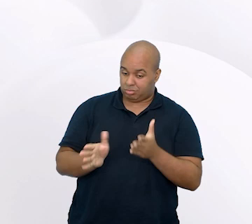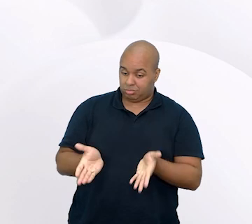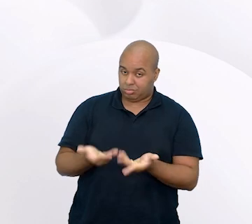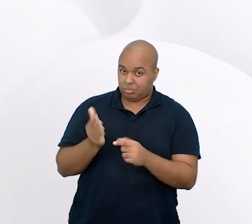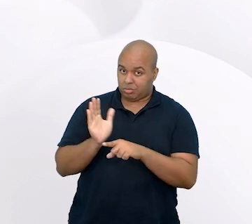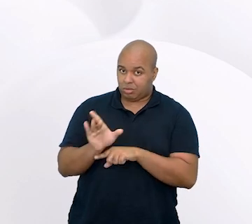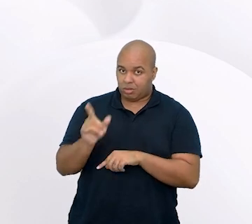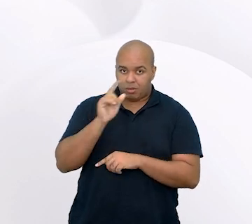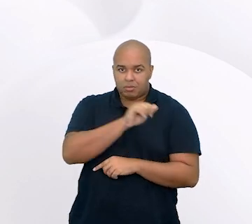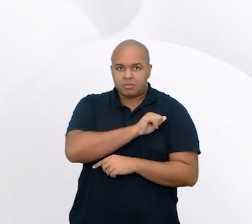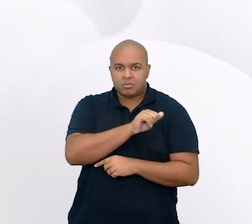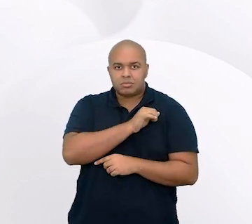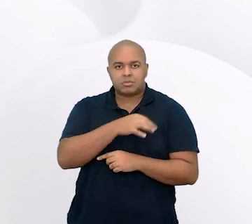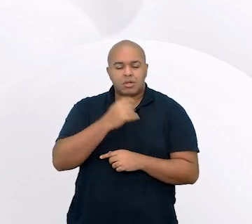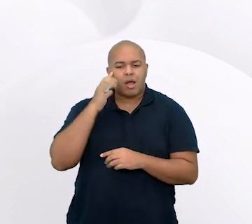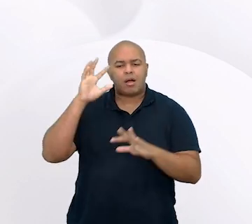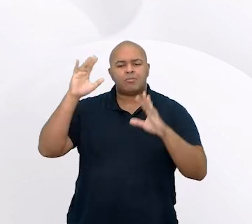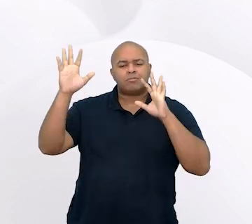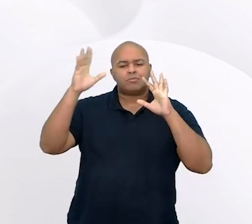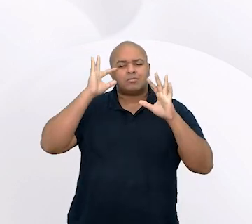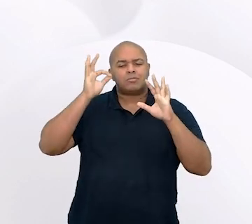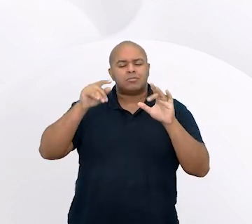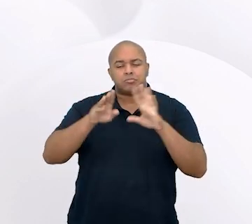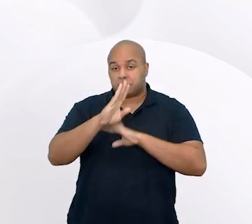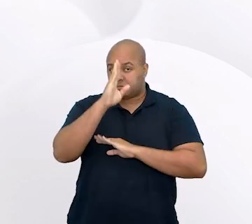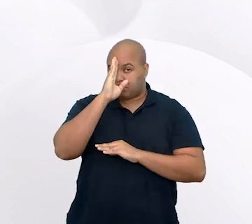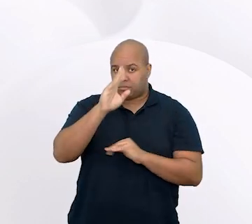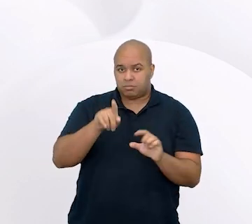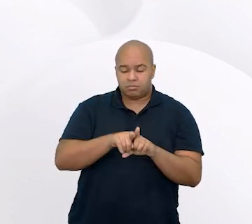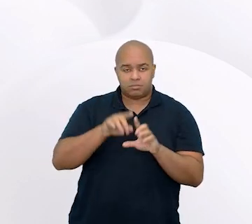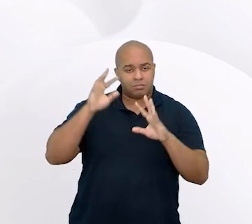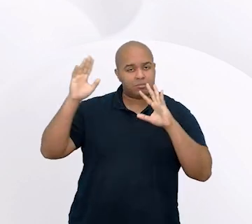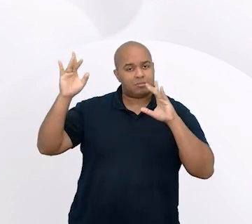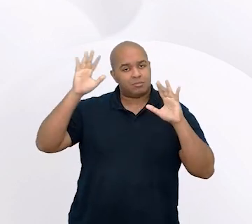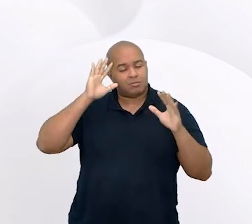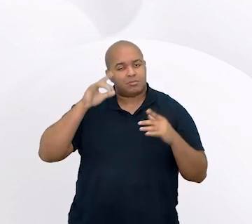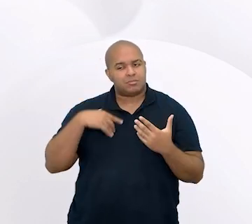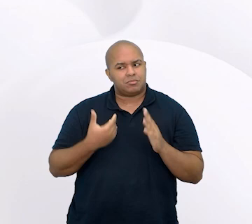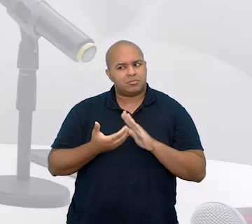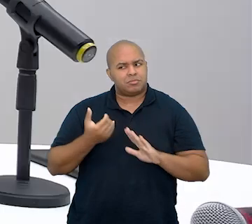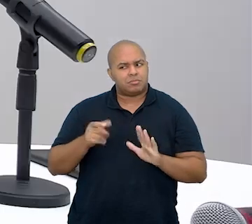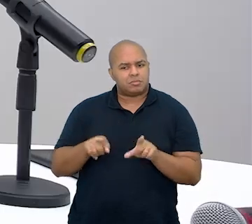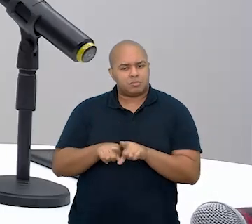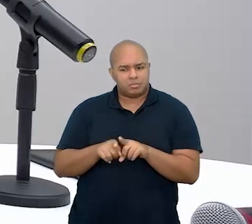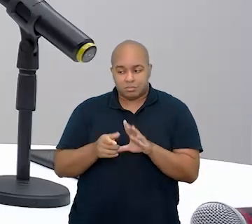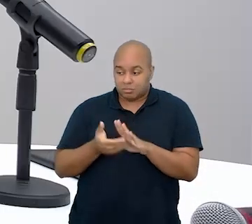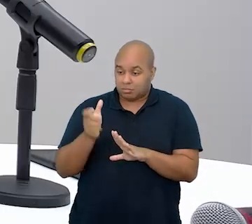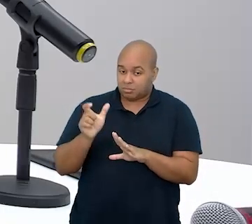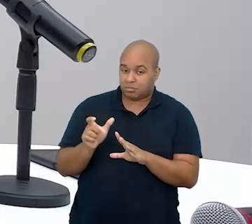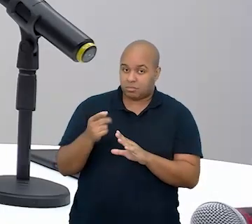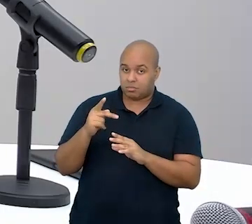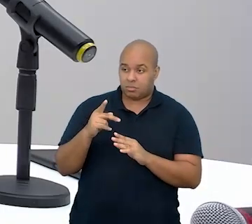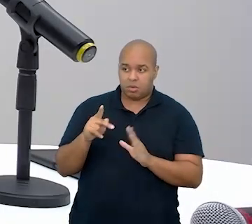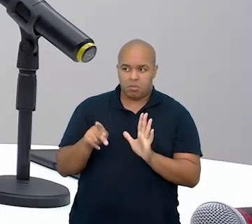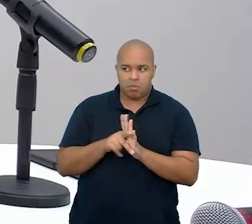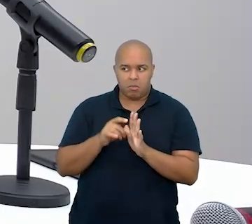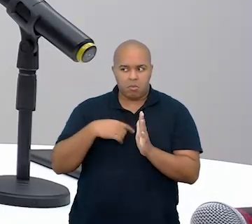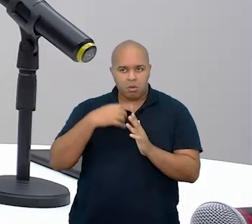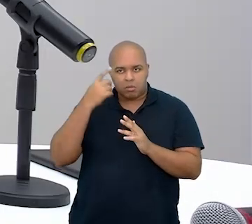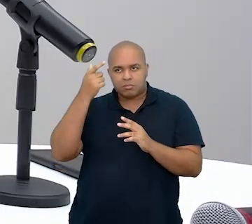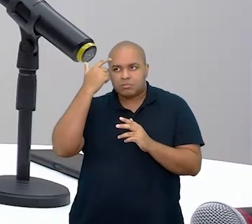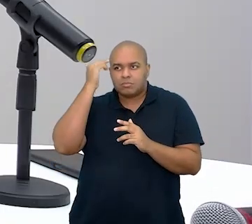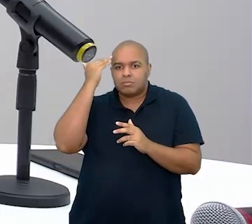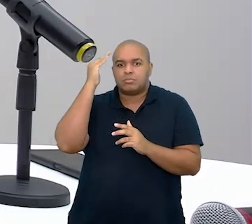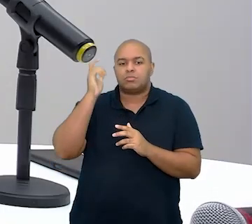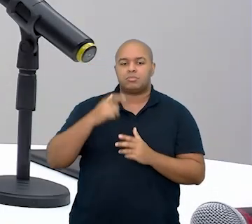estimular os estudantes a refletir, né, principalmente a refletir, tirar as suas próprias